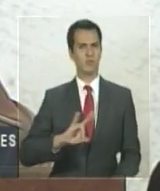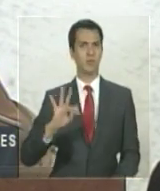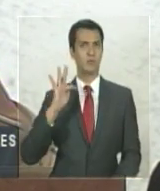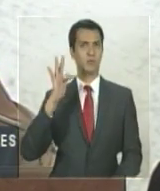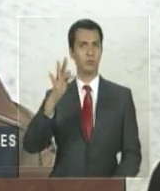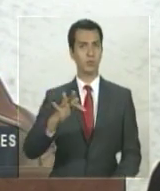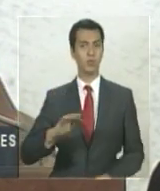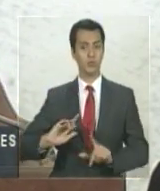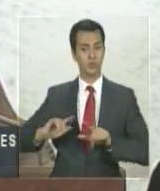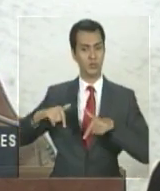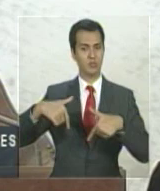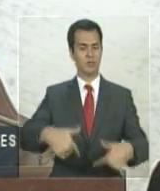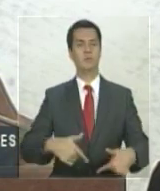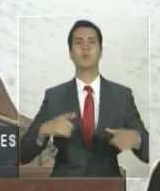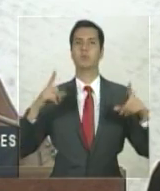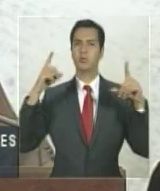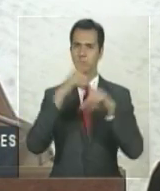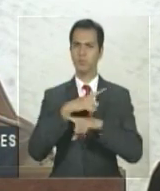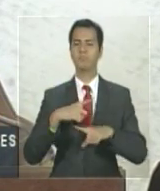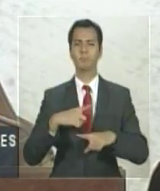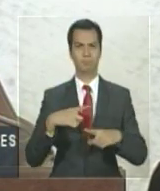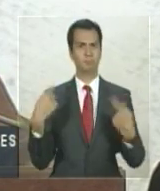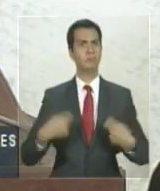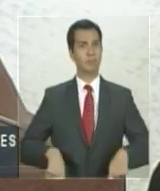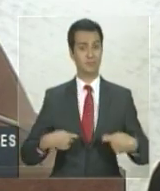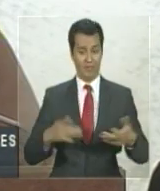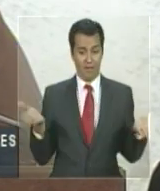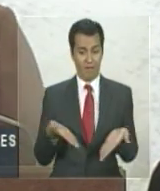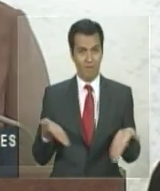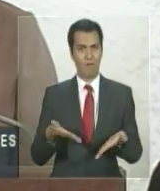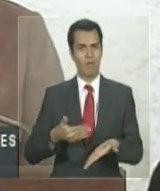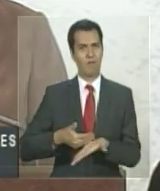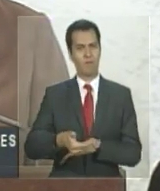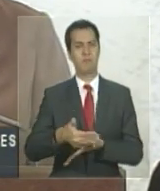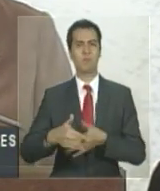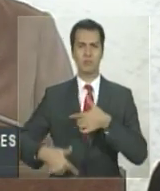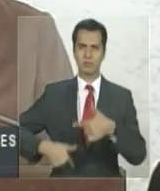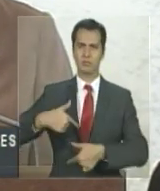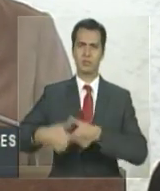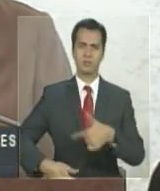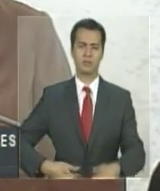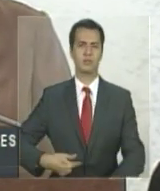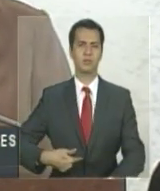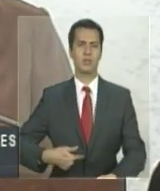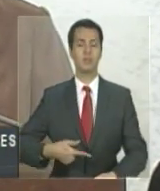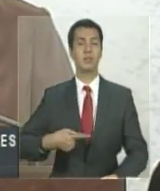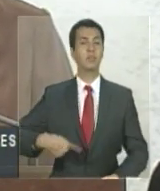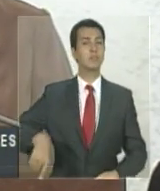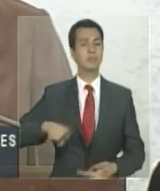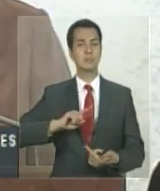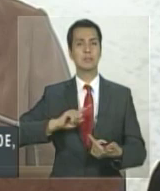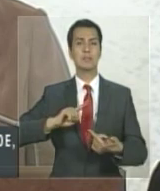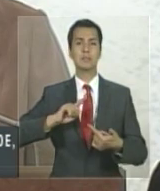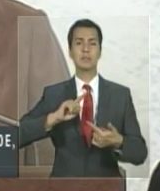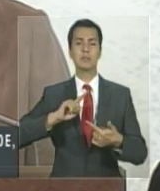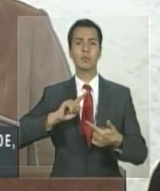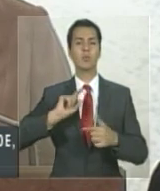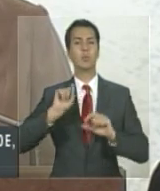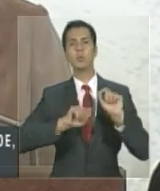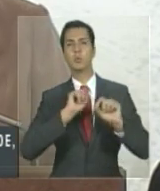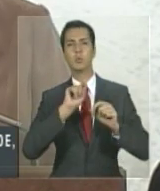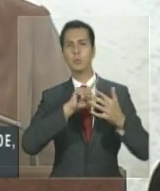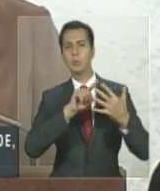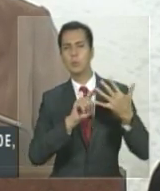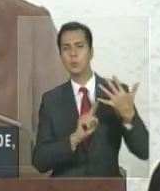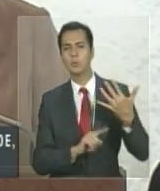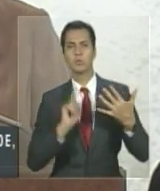desafios complexos, que tem de enfrentá-los já. E esses desafios complexos são os desafios